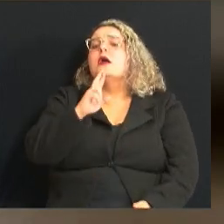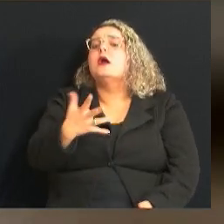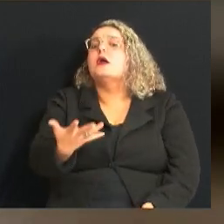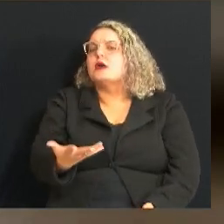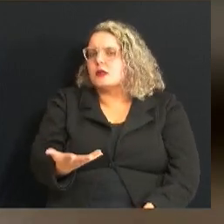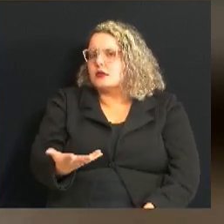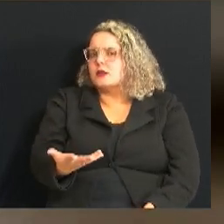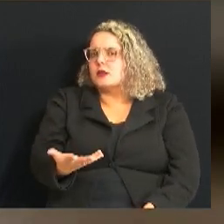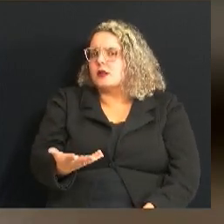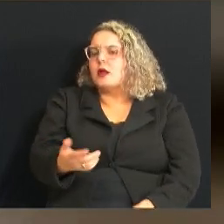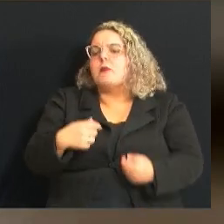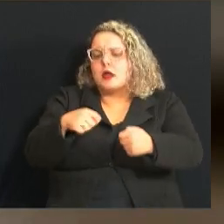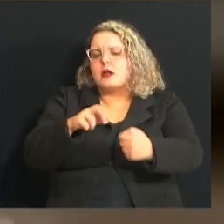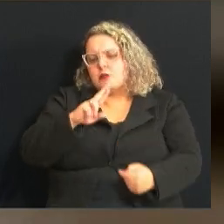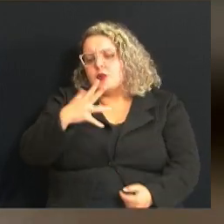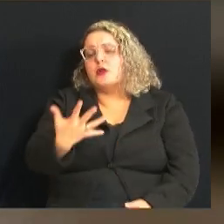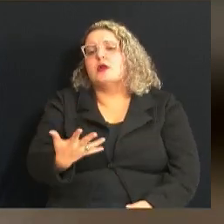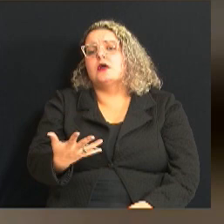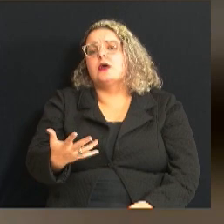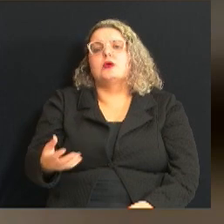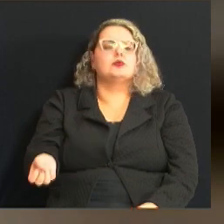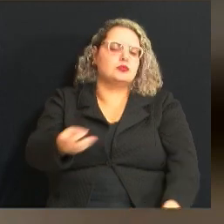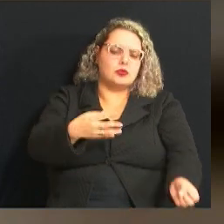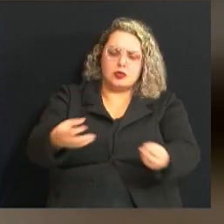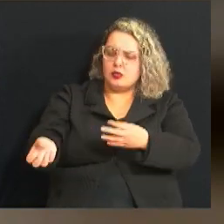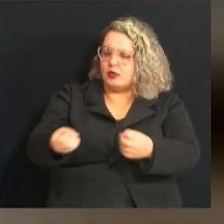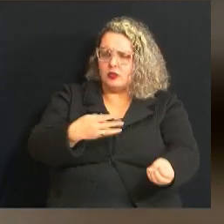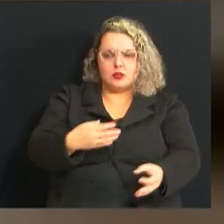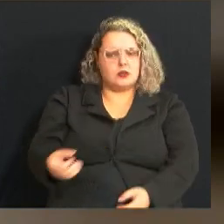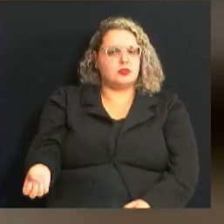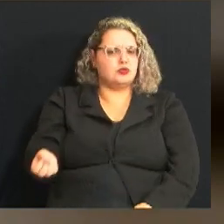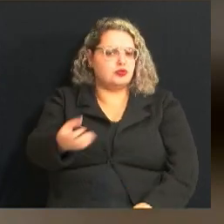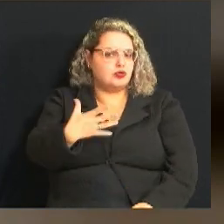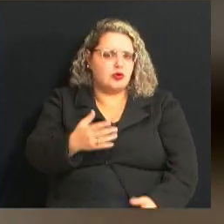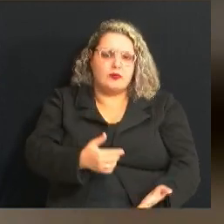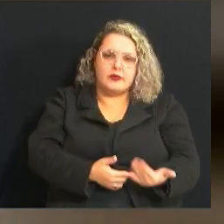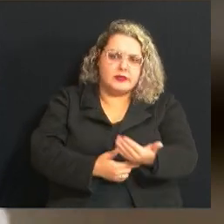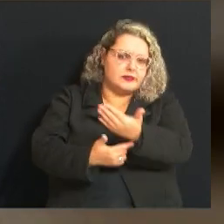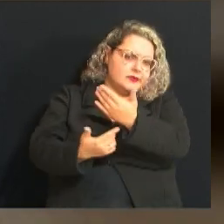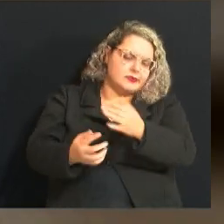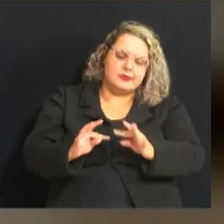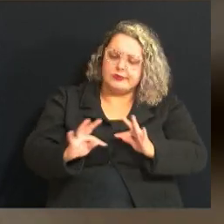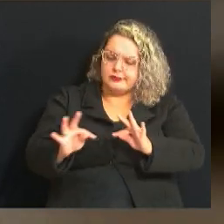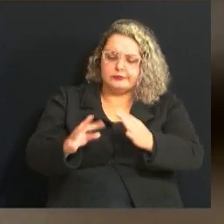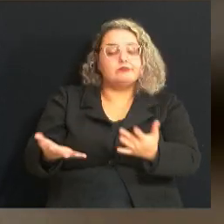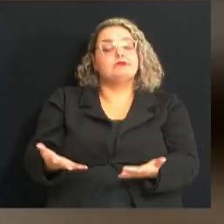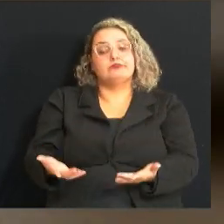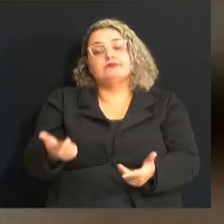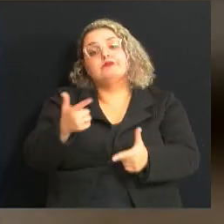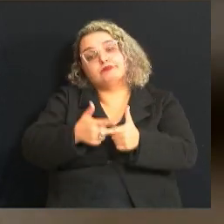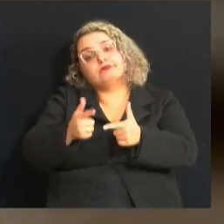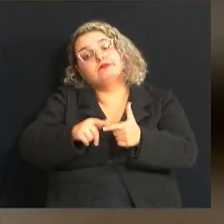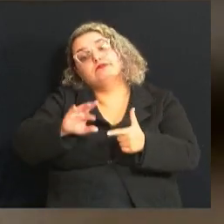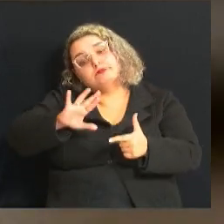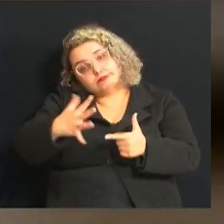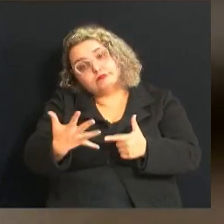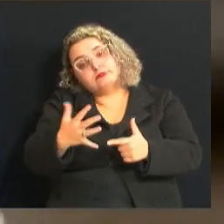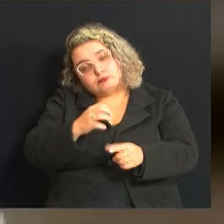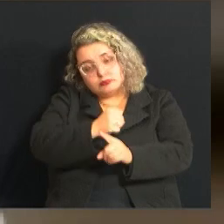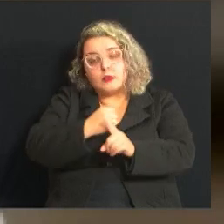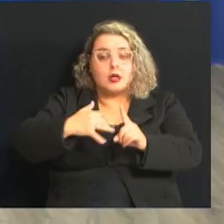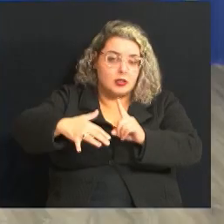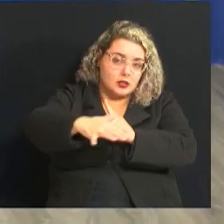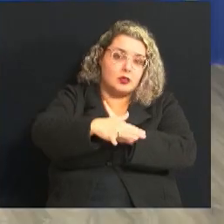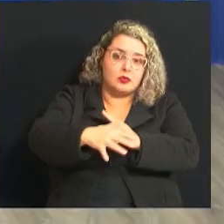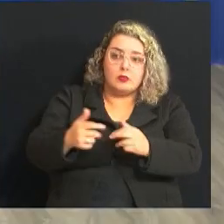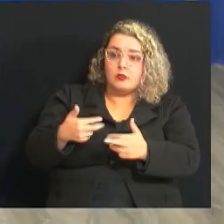que ocorram inovações, novas técnicas, novas tecnologias para resolver os problemas da sociedade. E uma coisa que a gente sempre